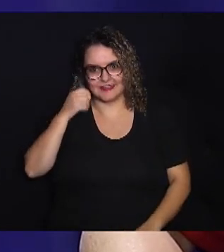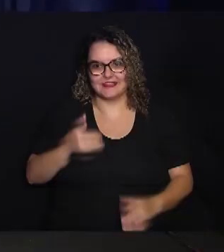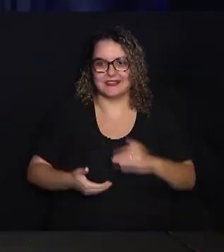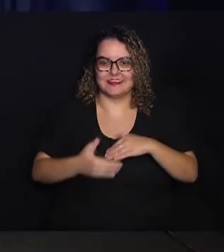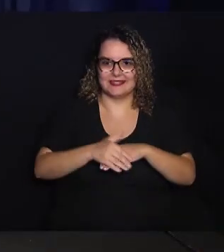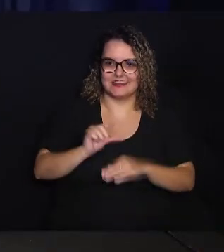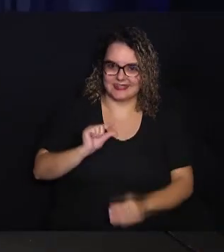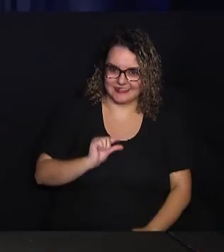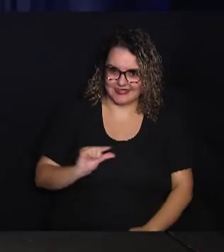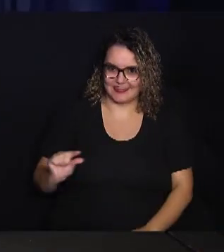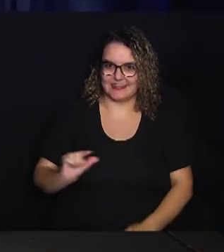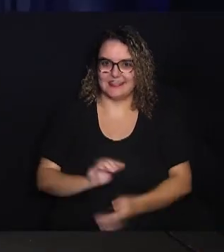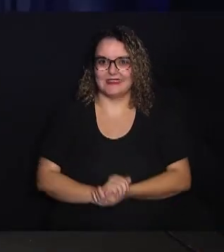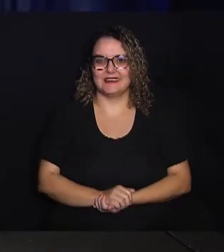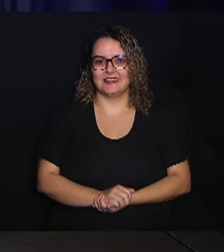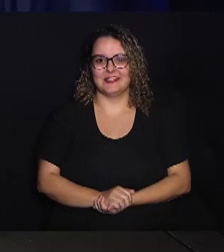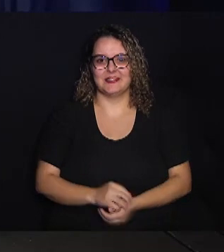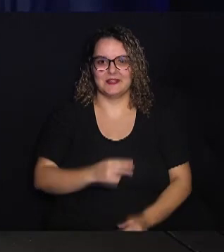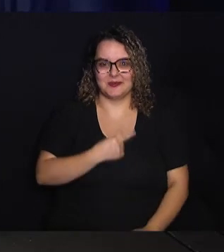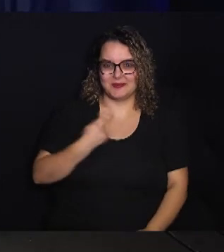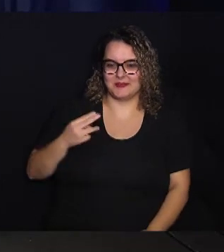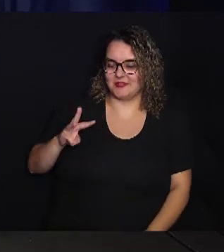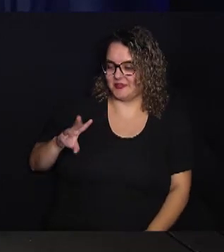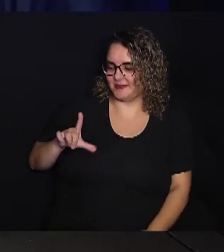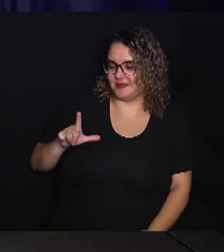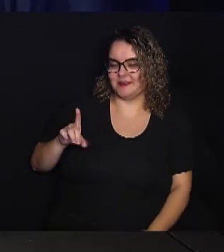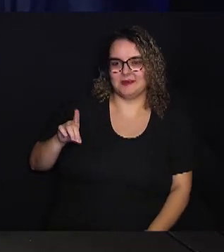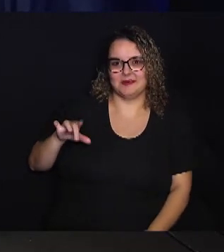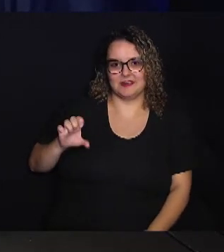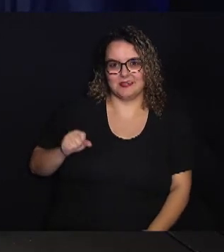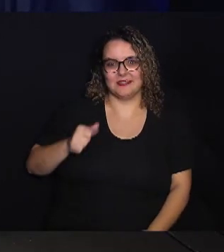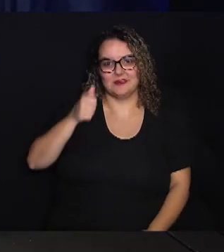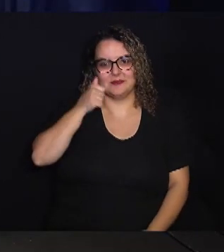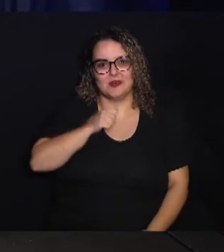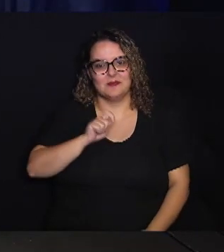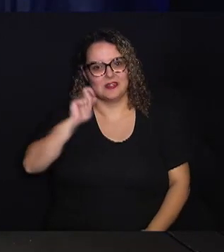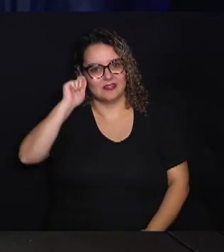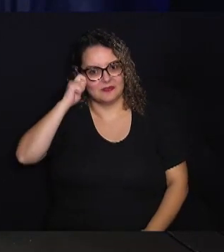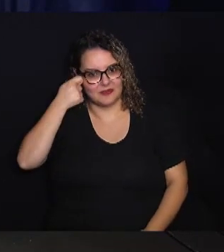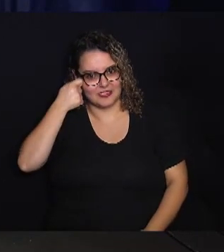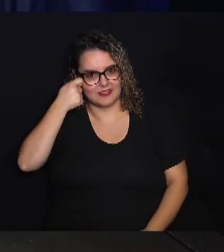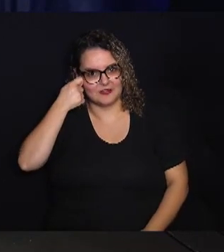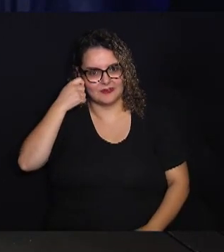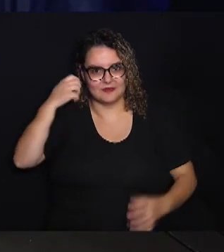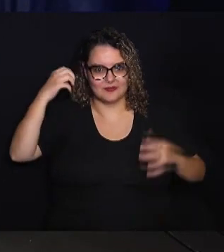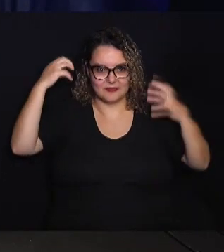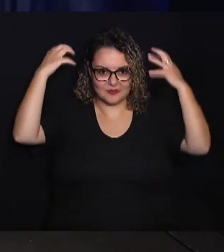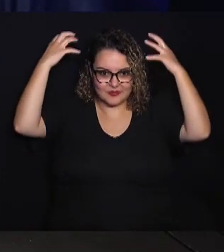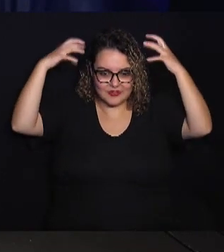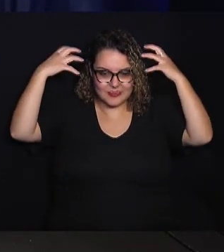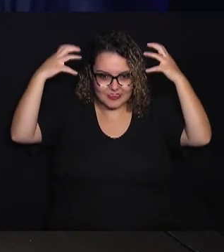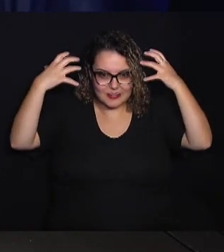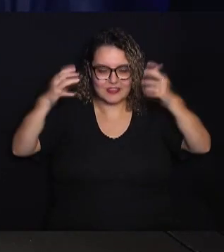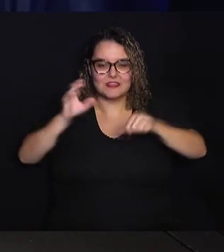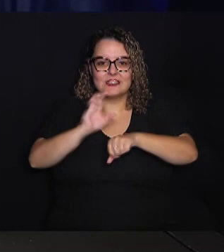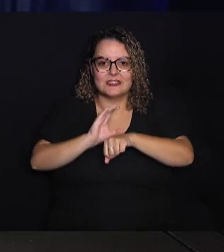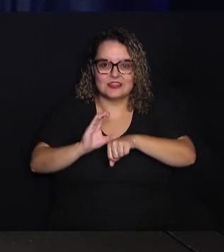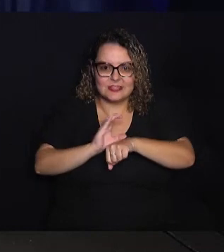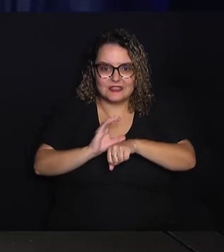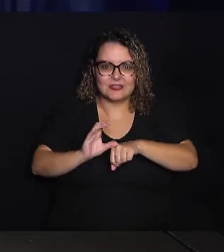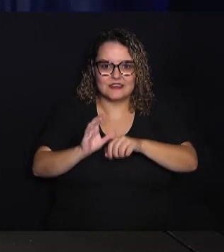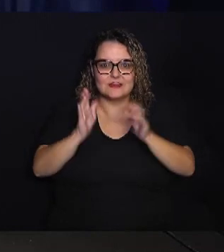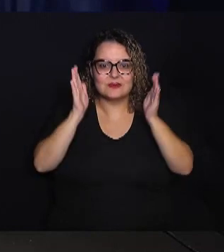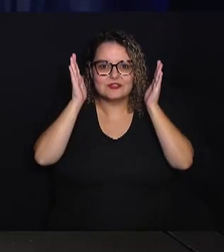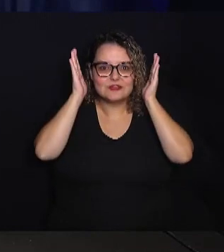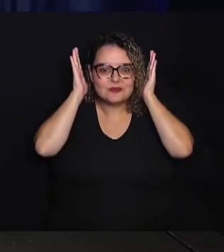baixo. Meu nome é Wildes, eu sou uma mulher preta, tenho cabelo grisalho,